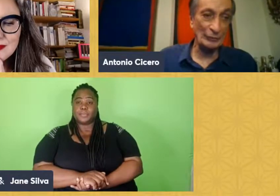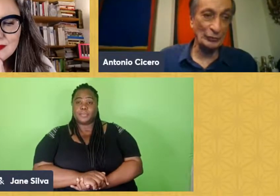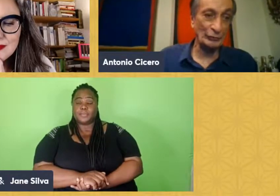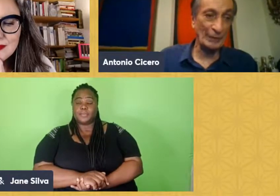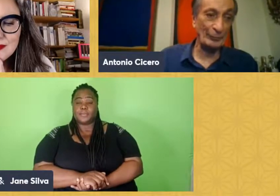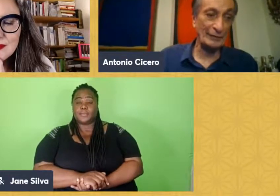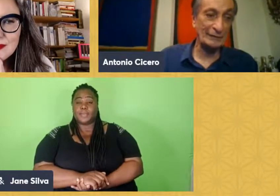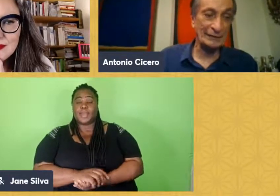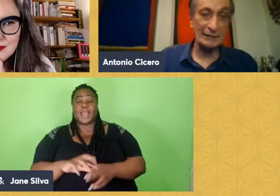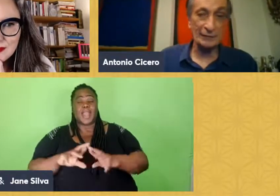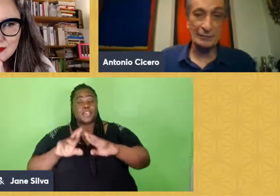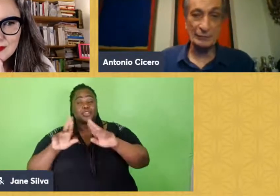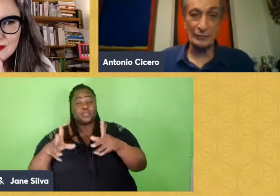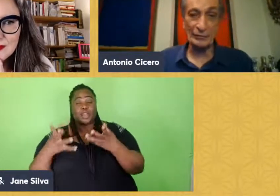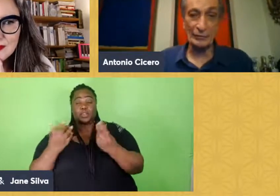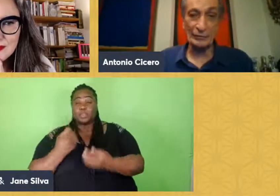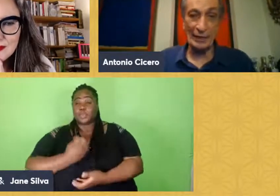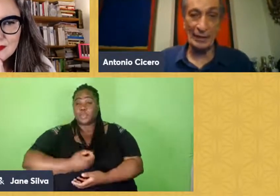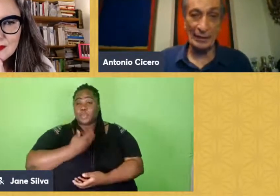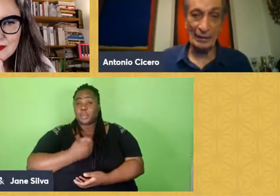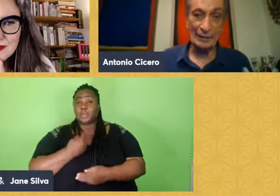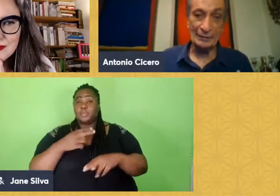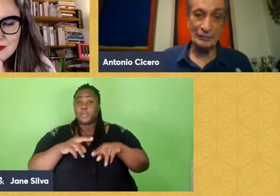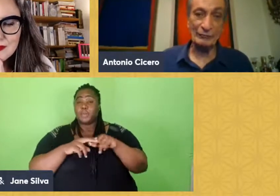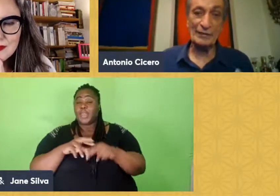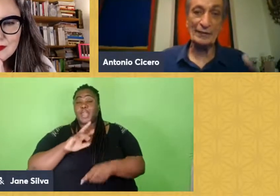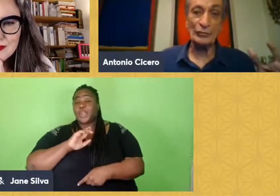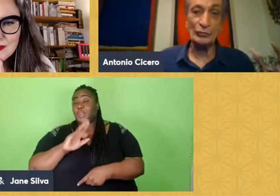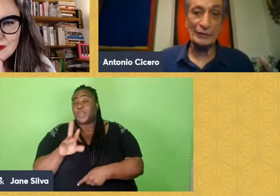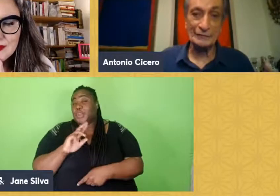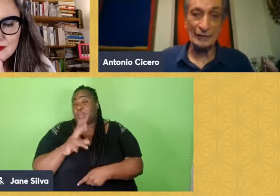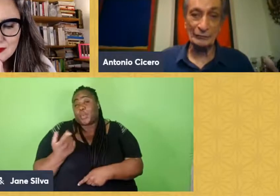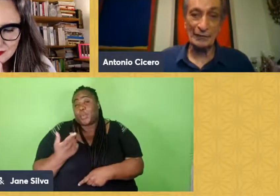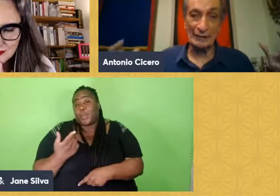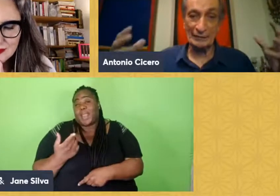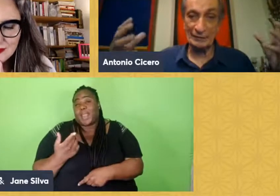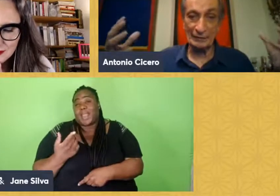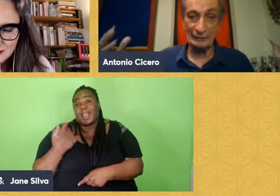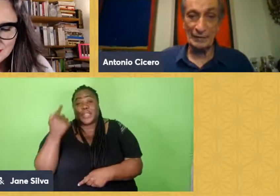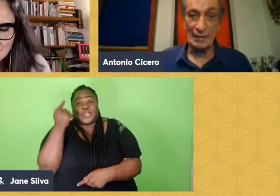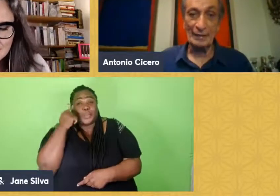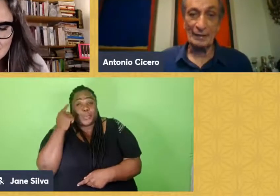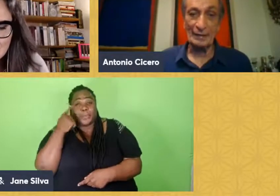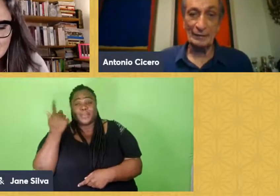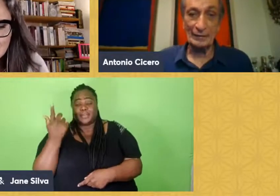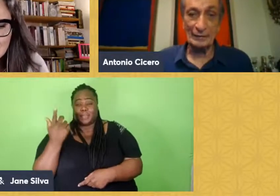difere muito da poesia, exatamente porque não vem da intuição,